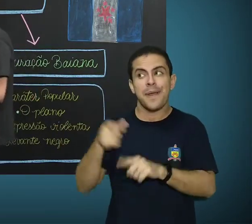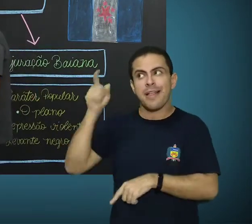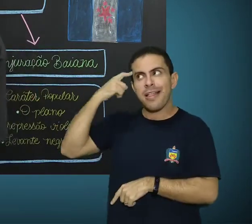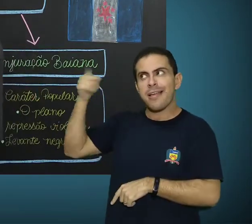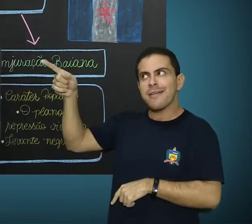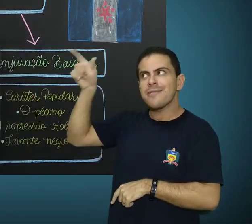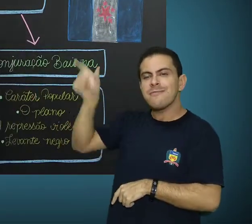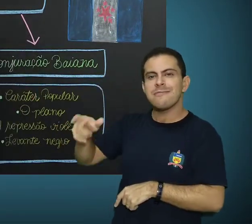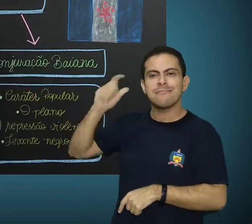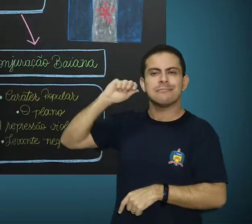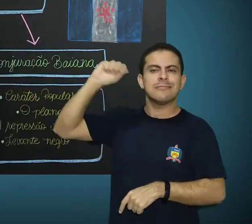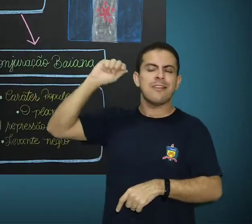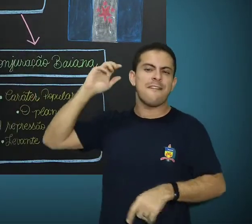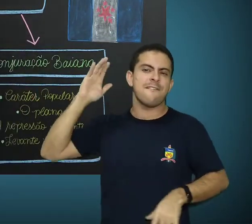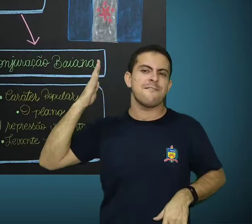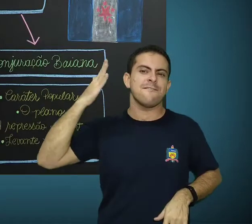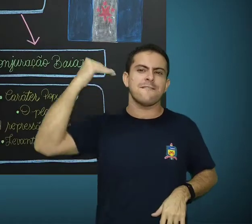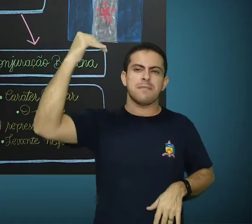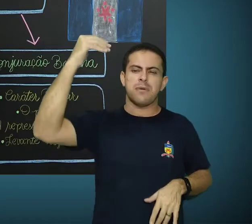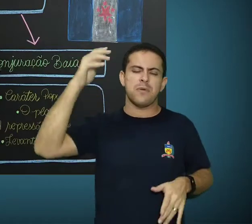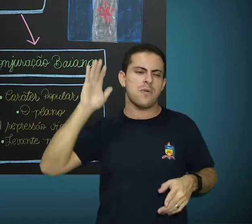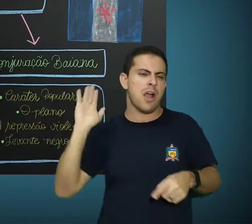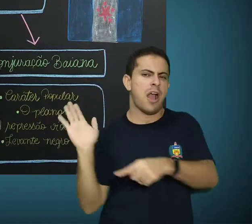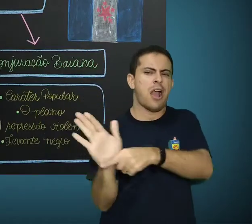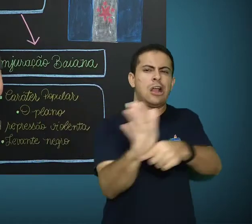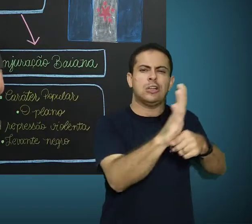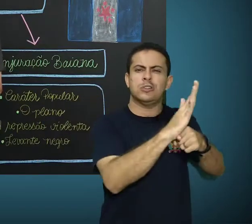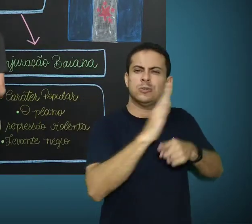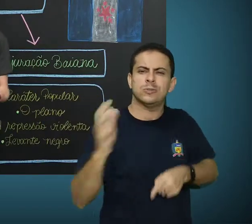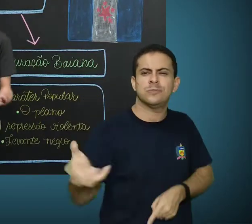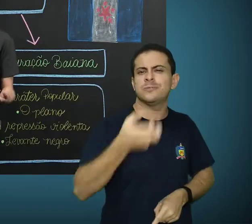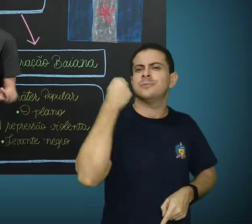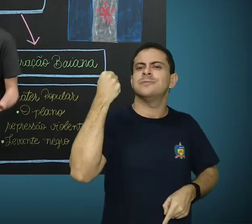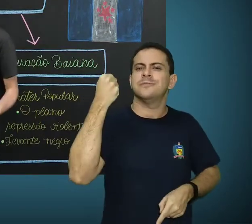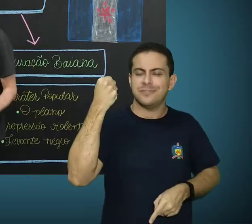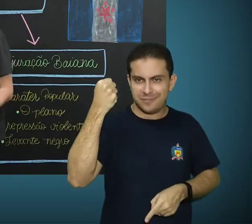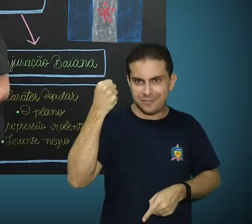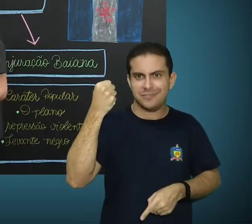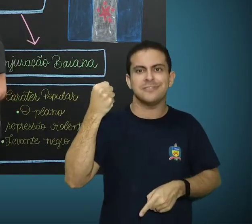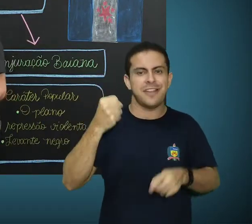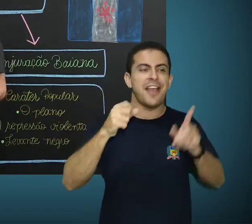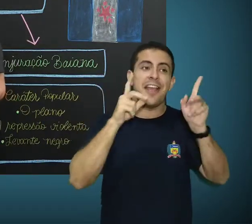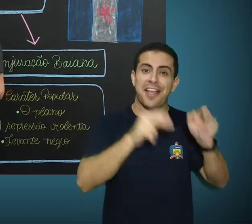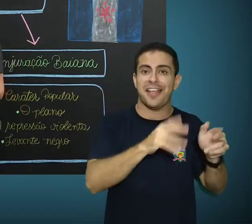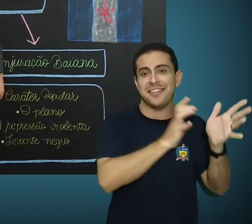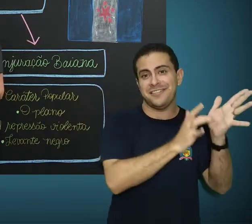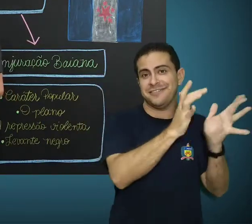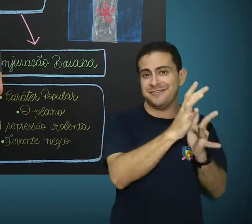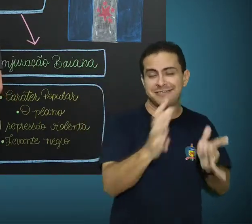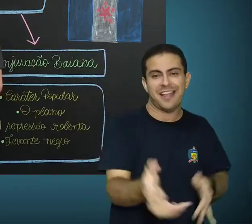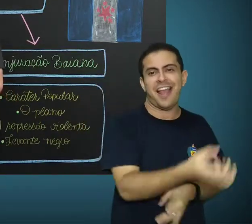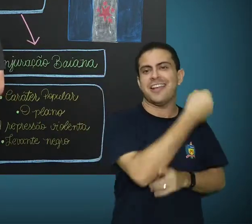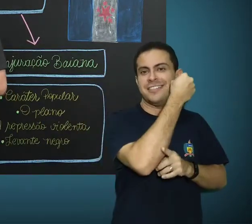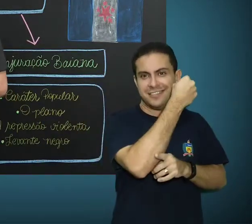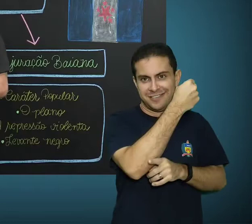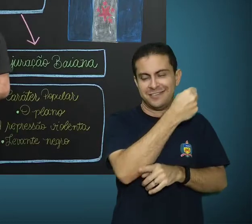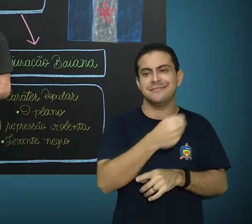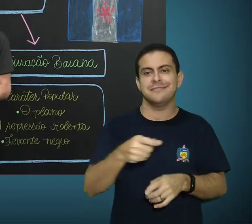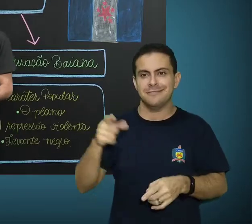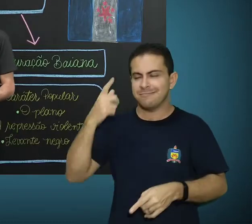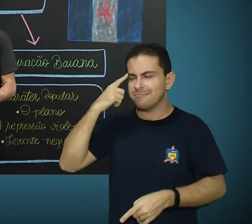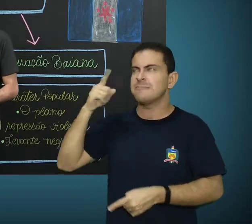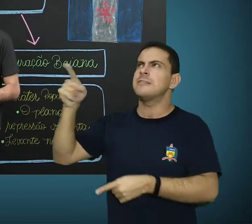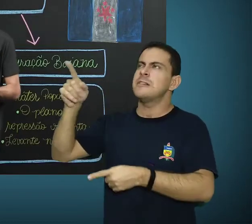de que Tiradentes teria sido, portanto, um salvador. Se você reparar, Tiradentes também é utilizado pela República